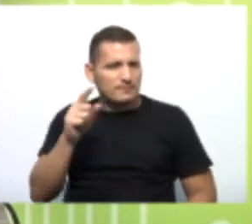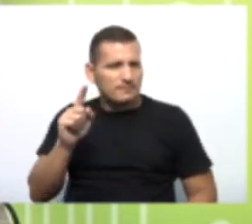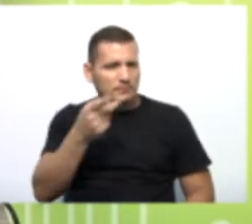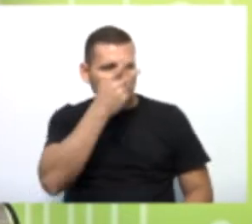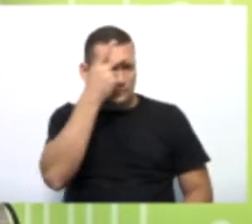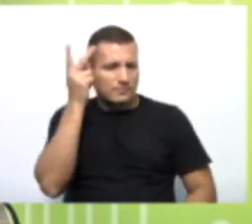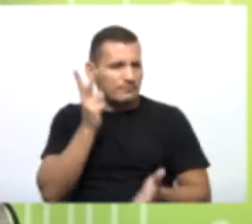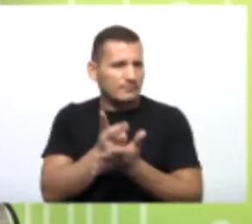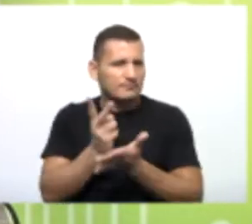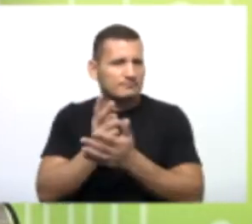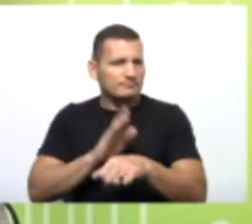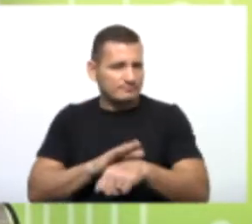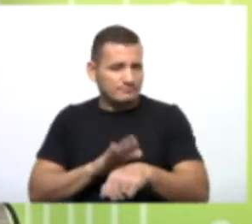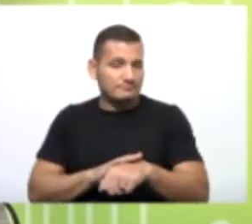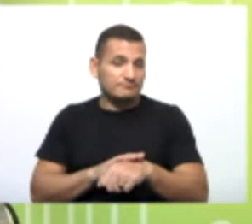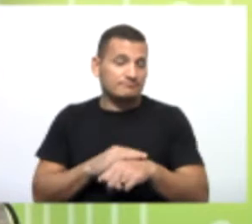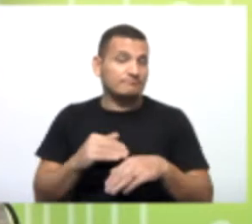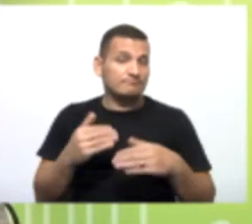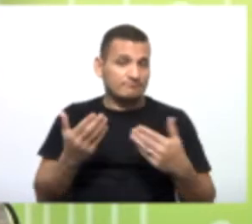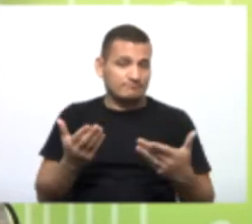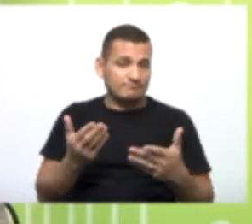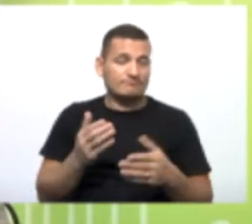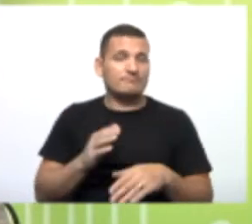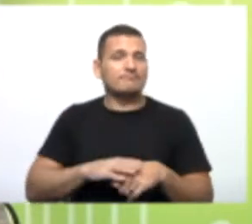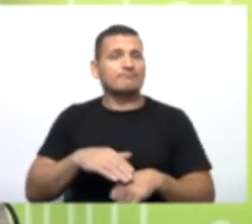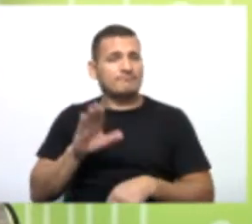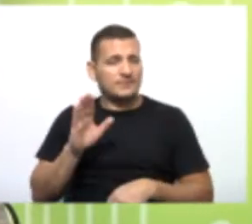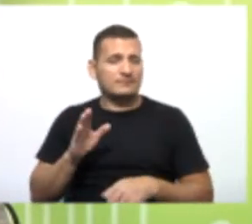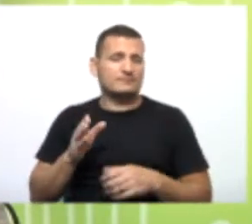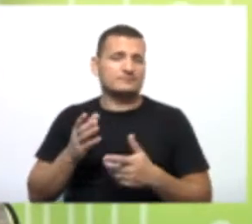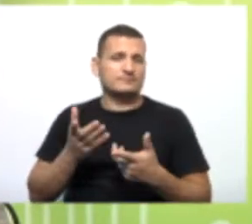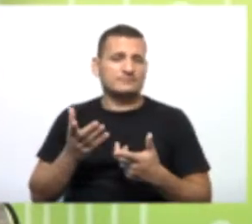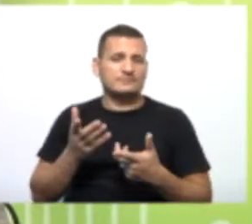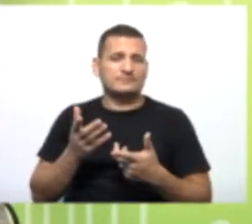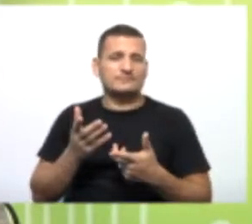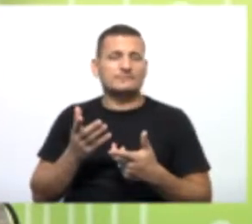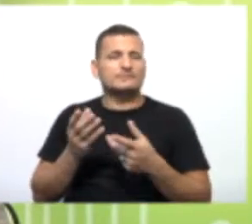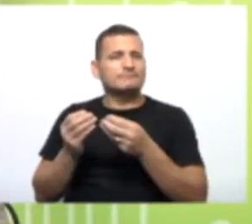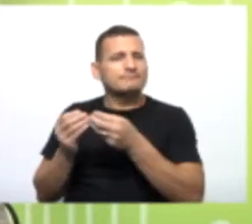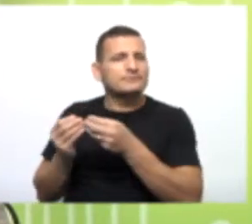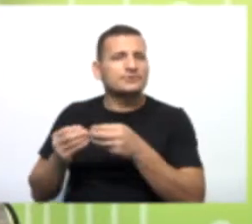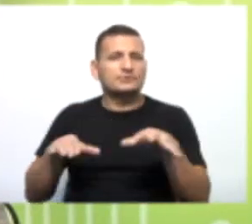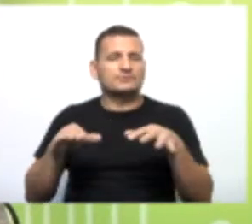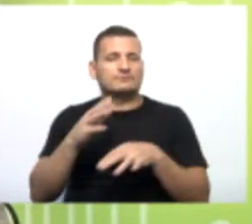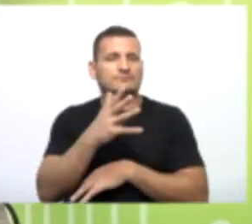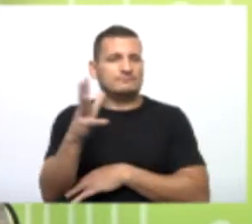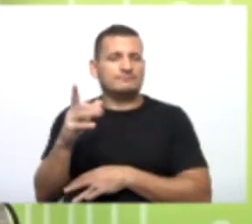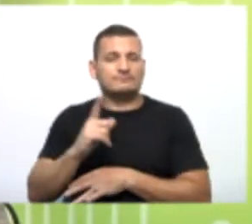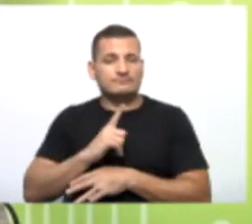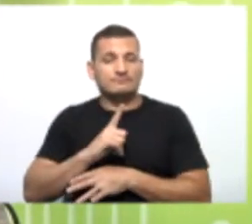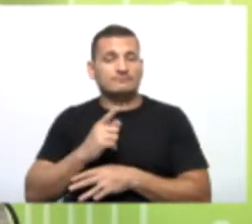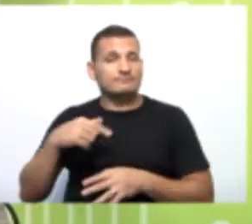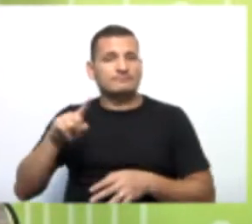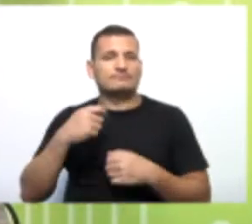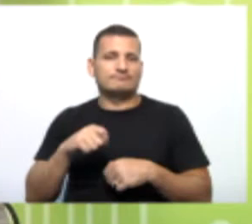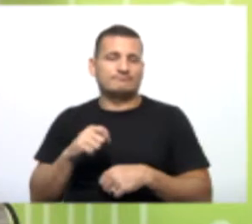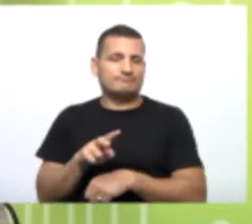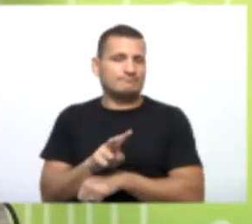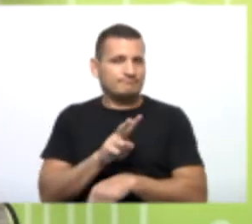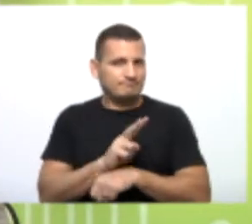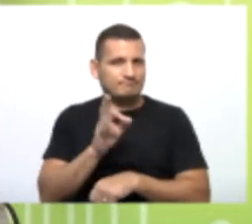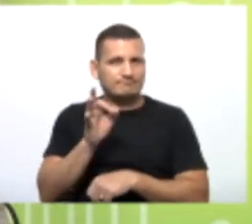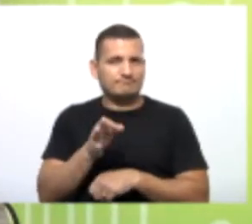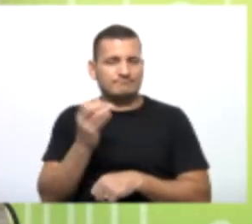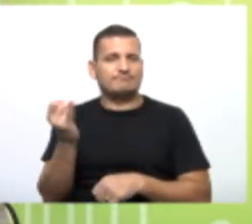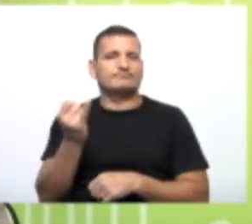mesmo tempo? Pois é mais depredação, é mais impacto no meio ambiente. Precisamos cuidar disso daí, tá certo? É